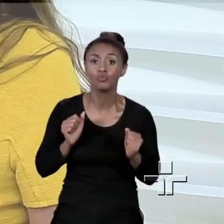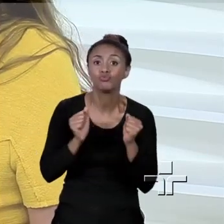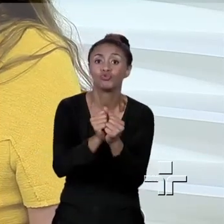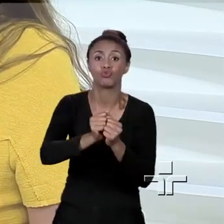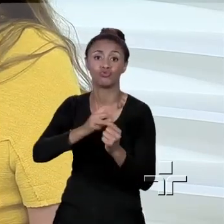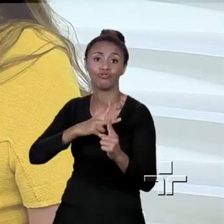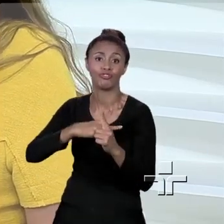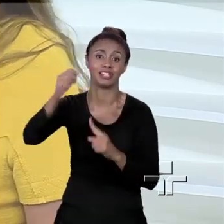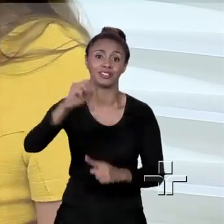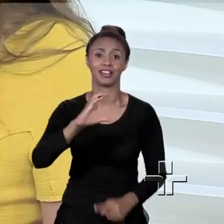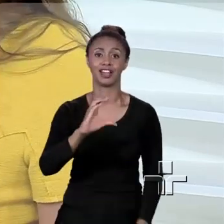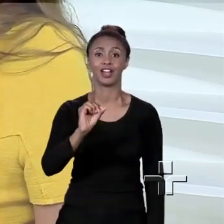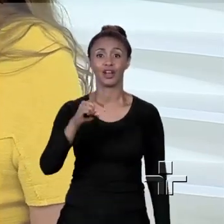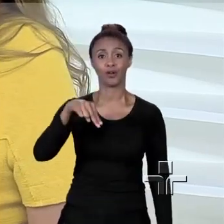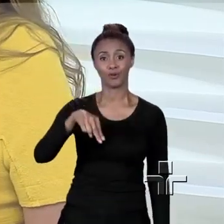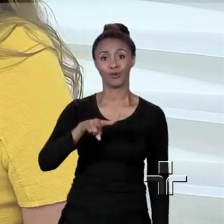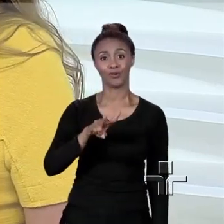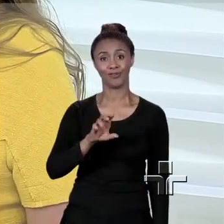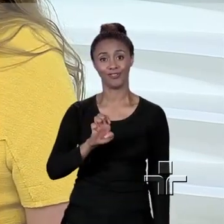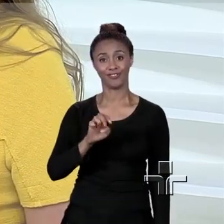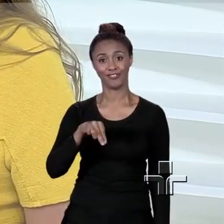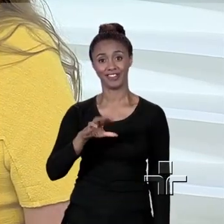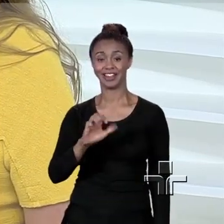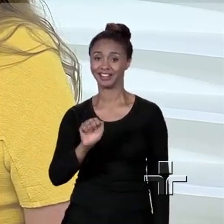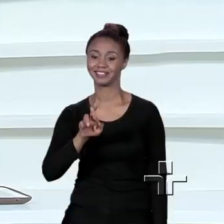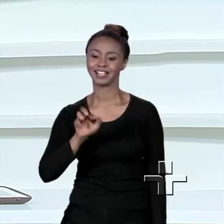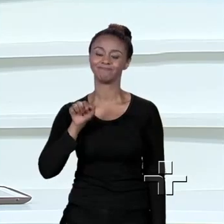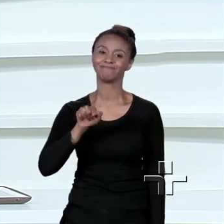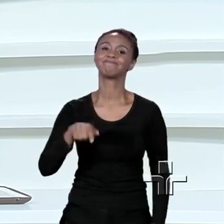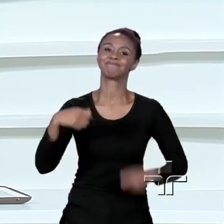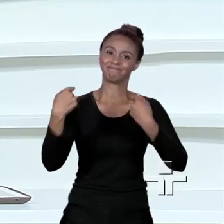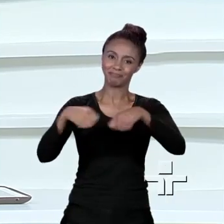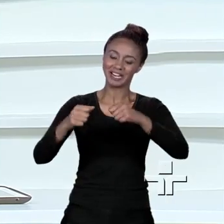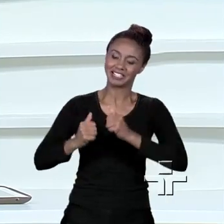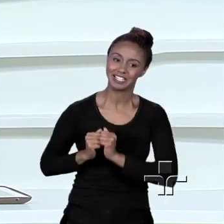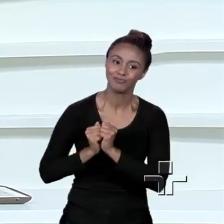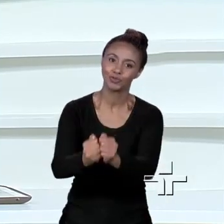E isso que eu acho que a gente está precisando. Muito obrigado, senadora.